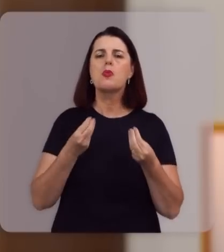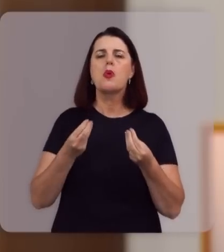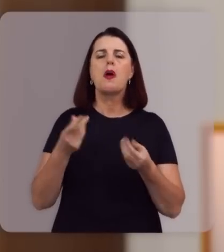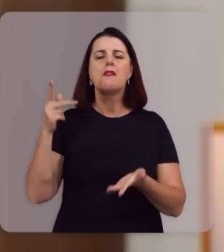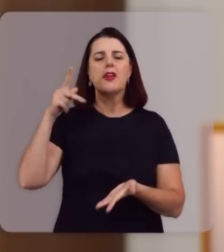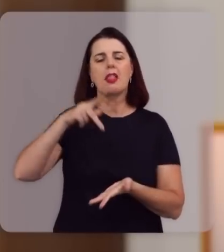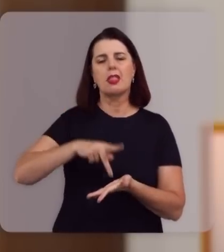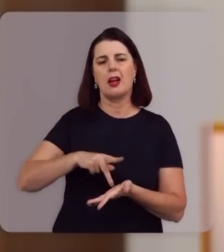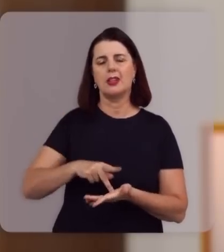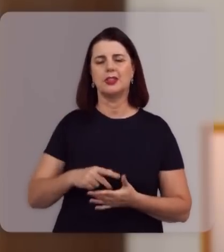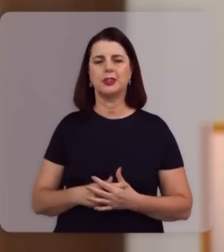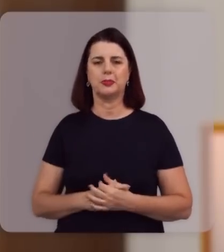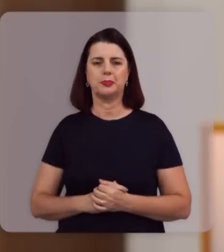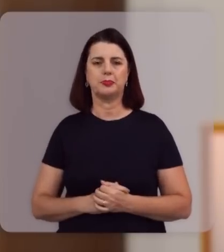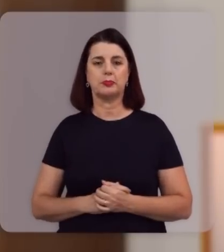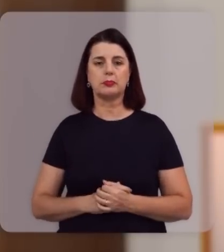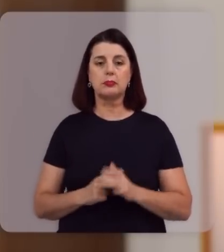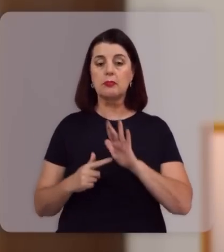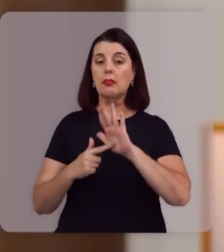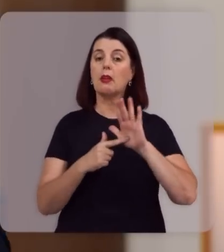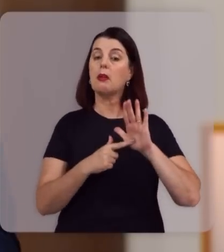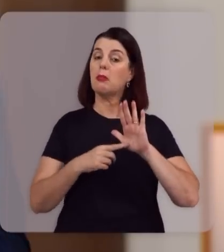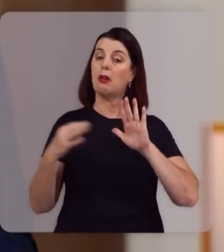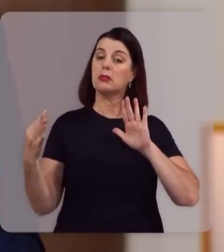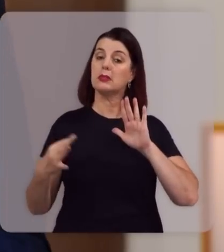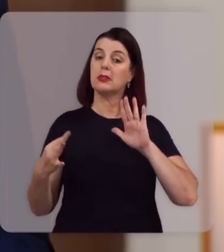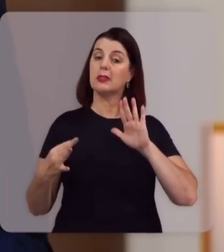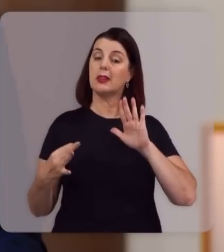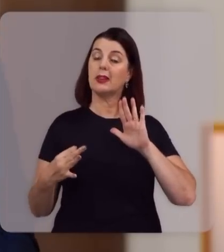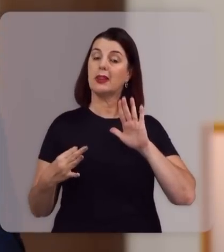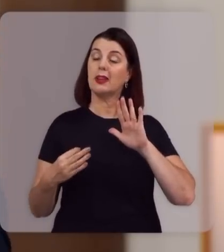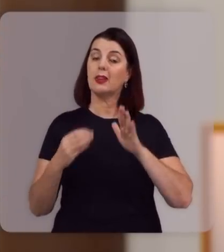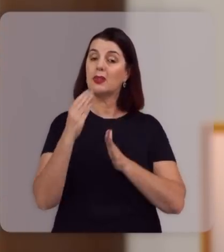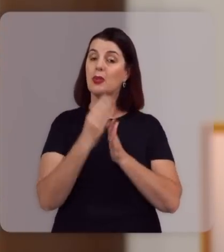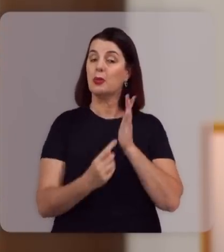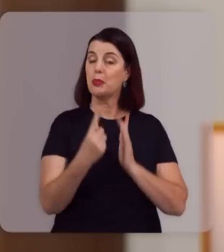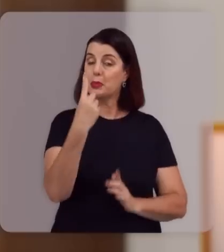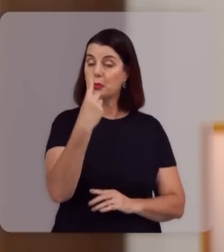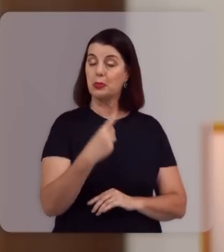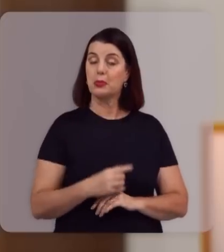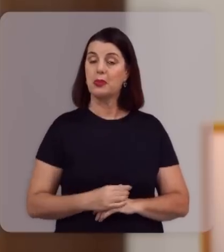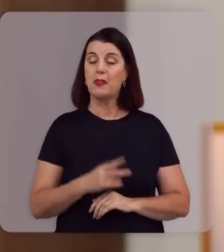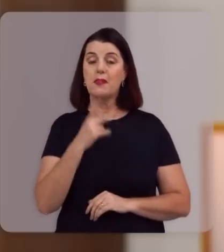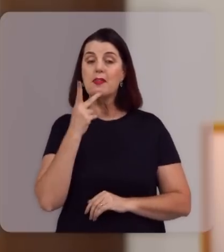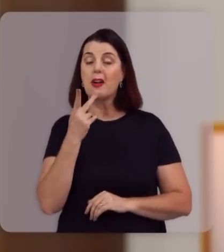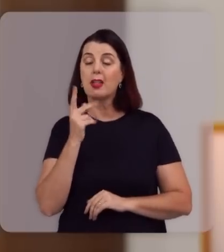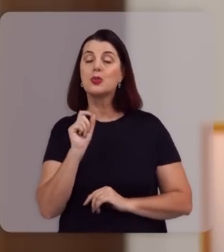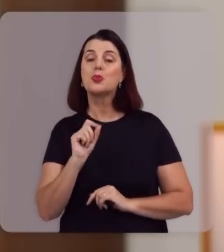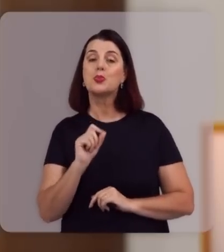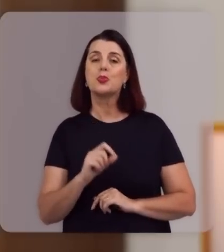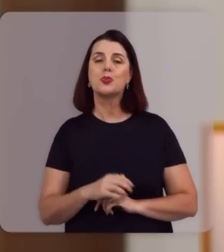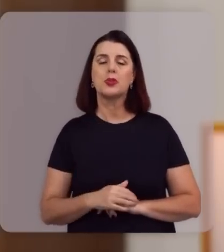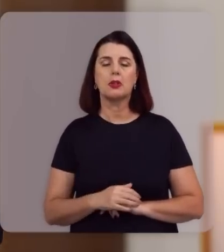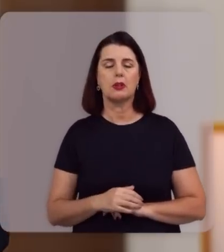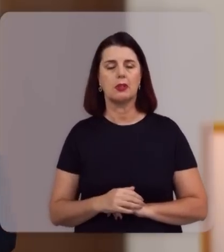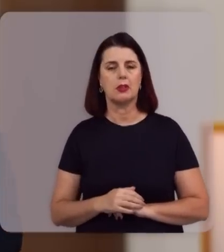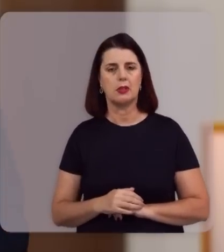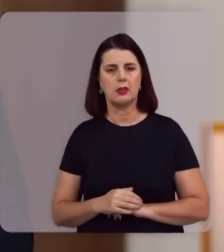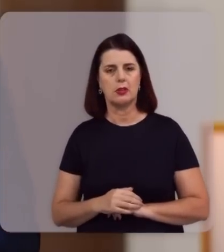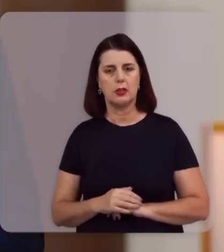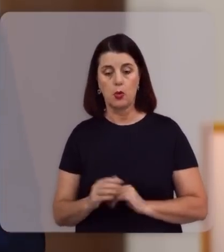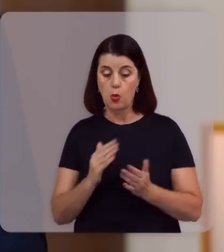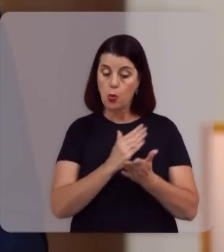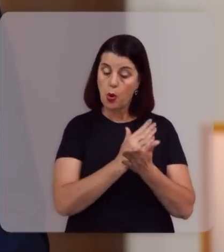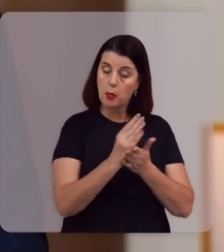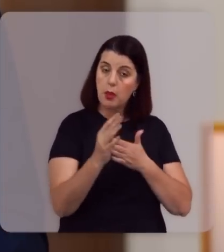magna verdade, retrata isso no capítulo 1, dizendo: